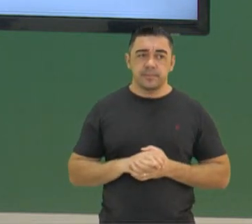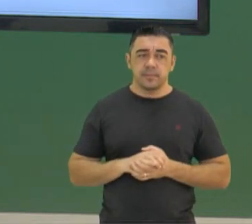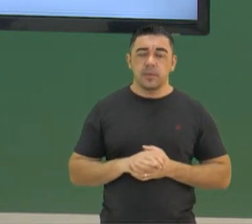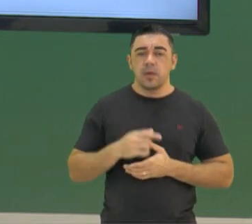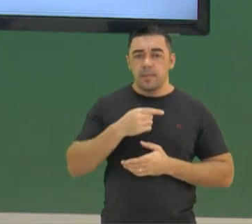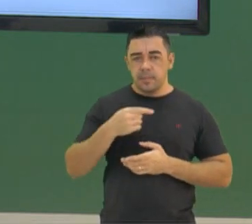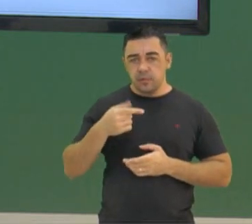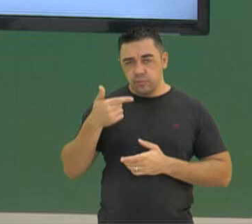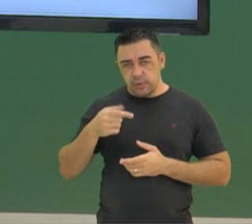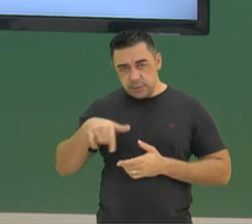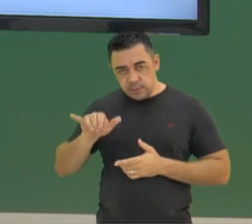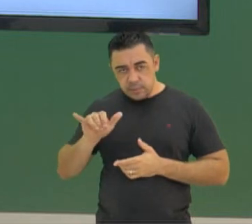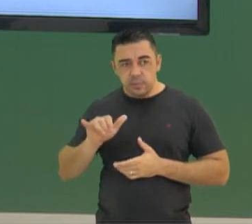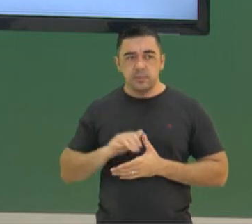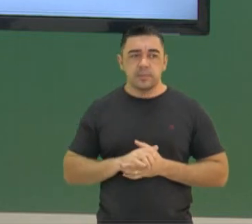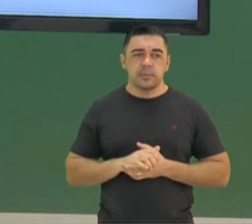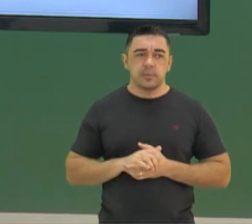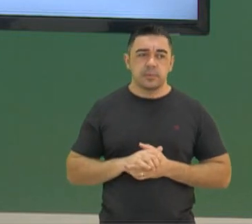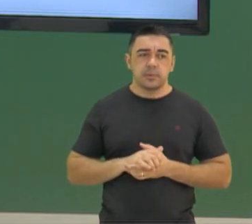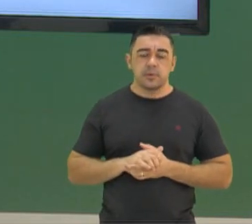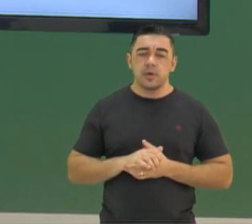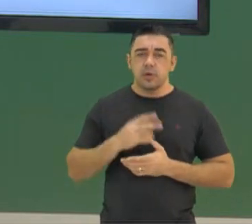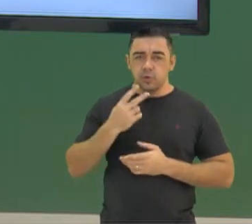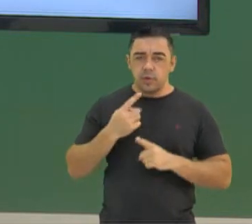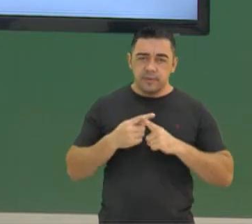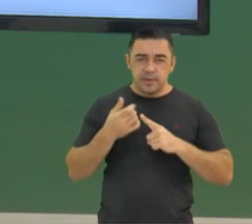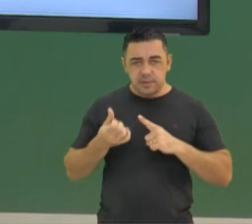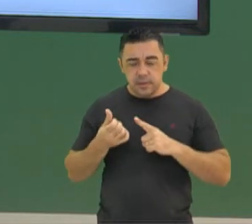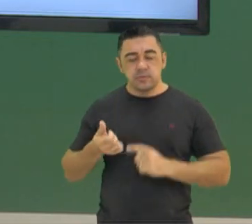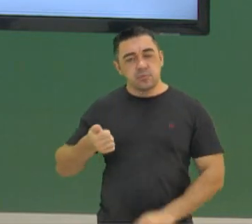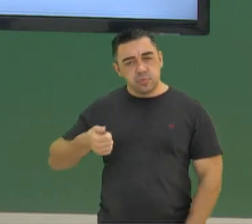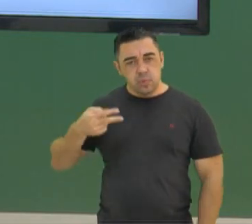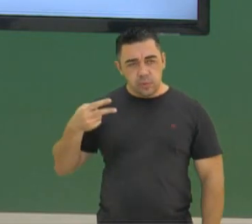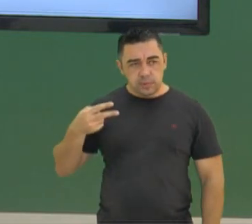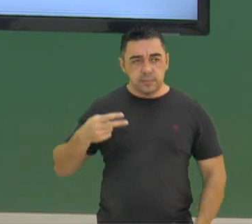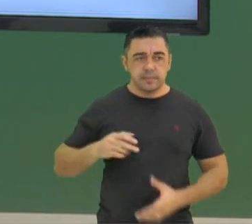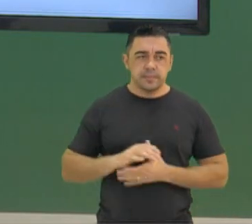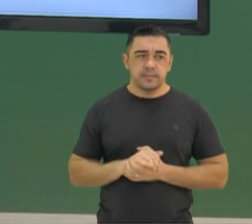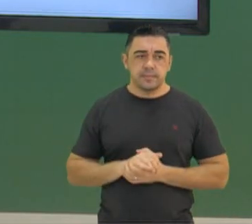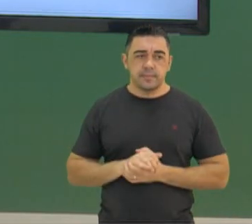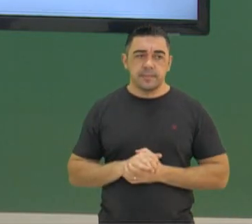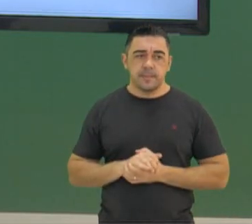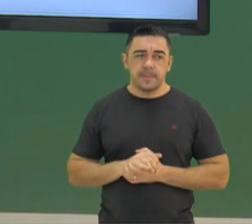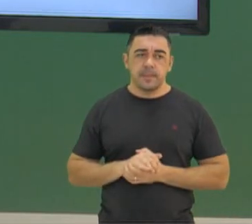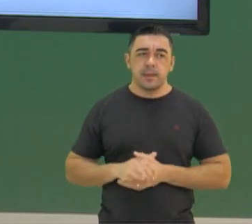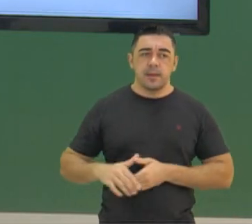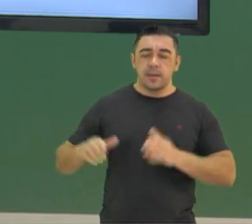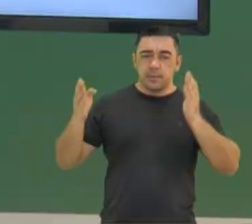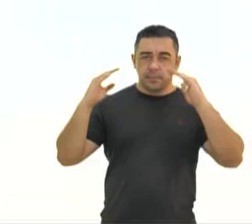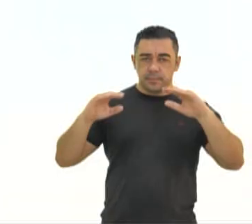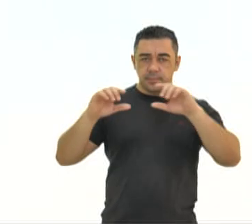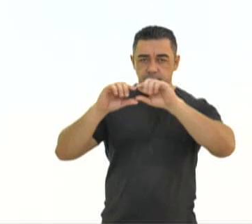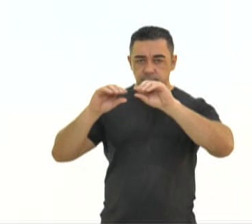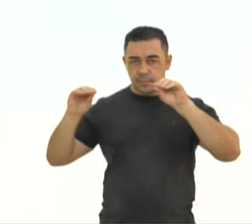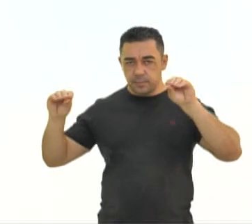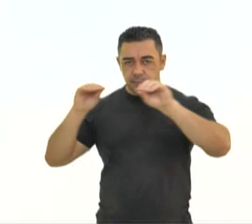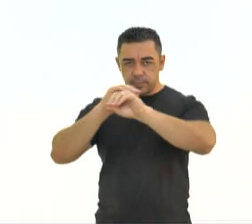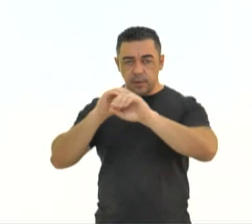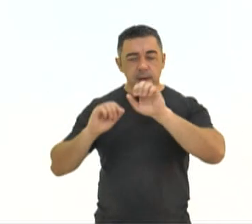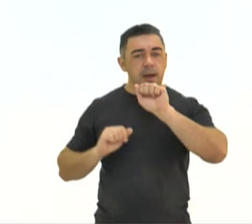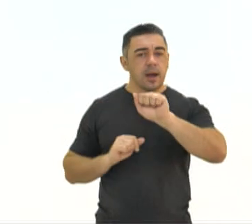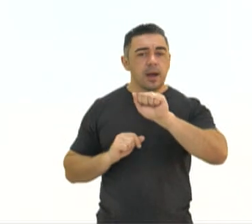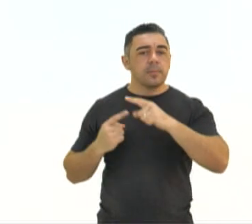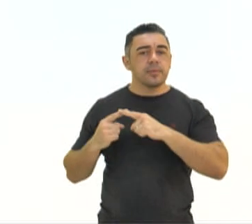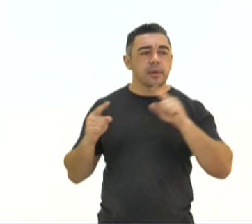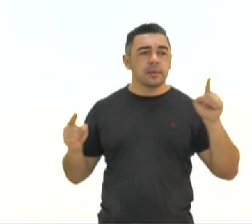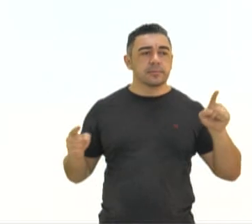2 vezes y menos 2y e 2 vezes 6, 12. A opção A nessa equação. Por que